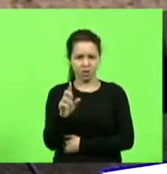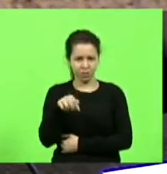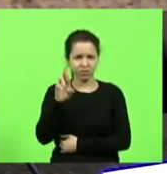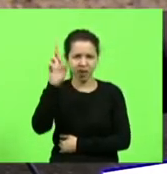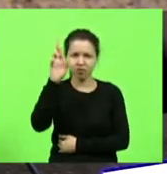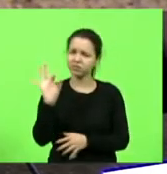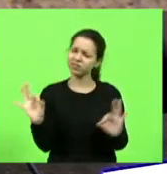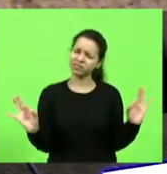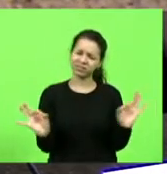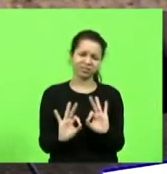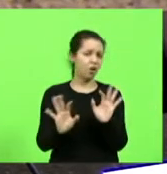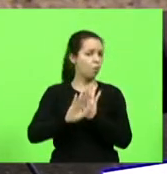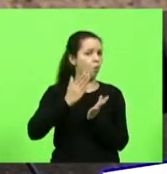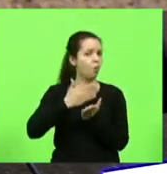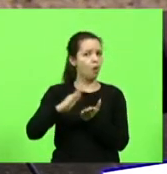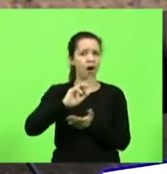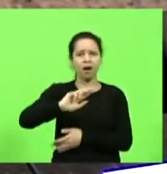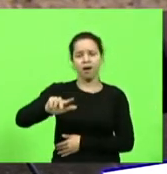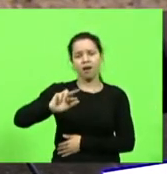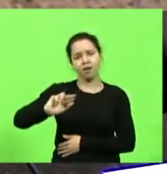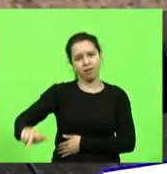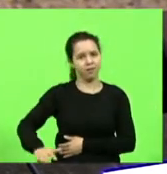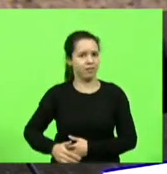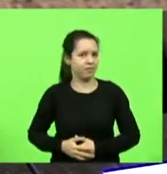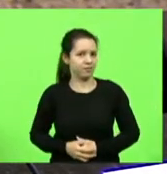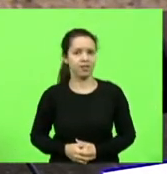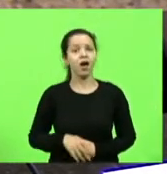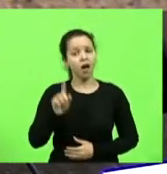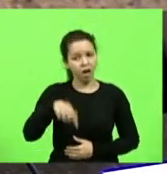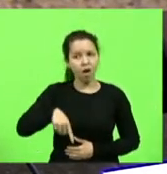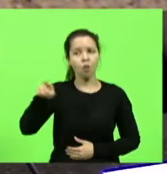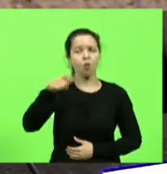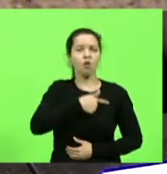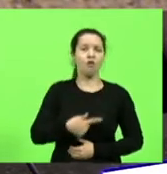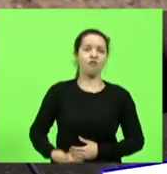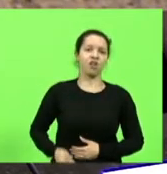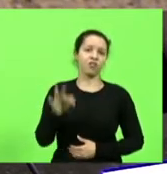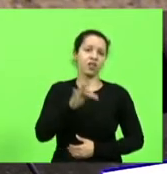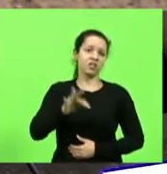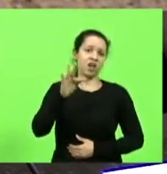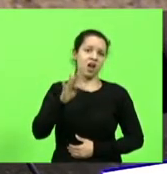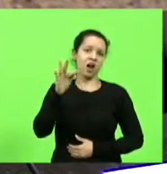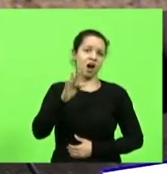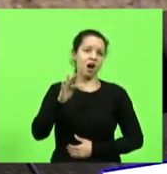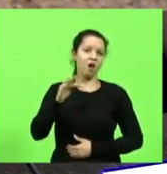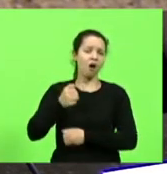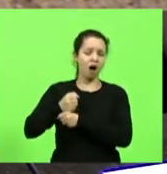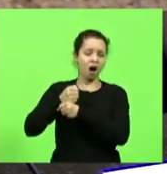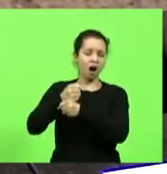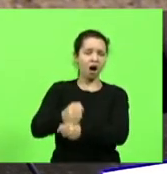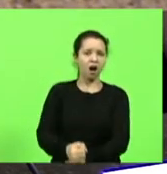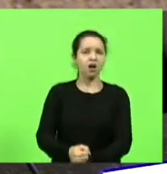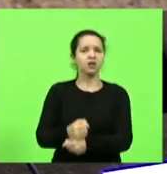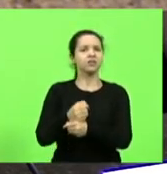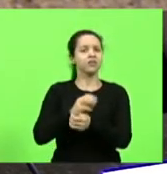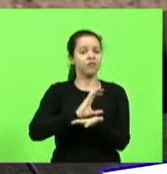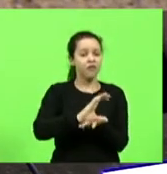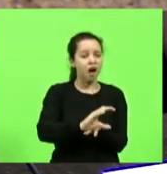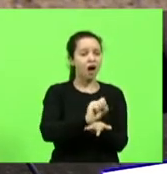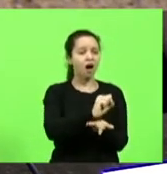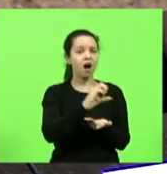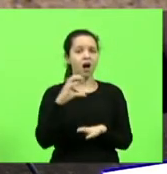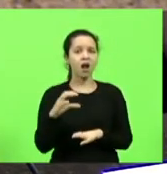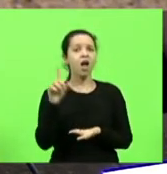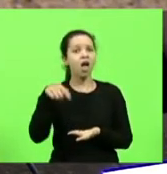não. Afinal, é o governo federal, historicamente, que não investe em Santa Catarina, que insiste em negligenciar